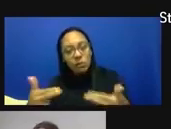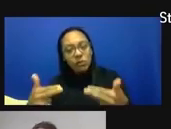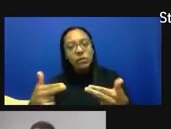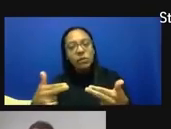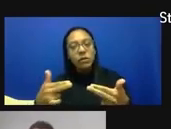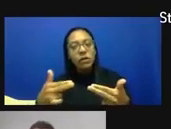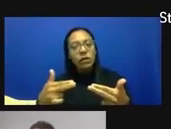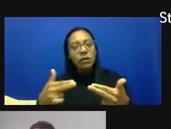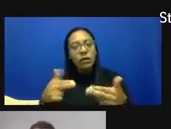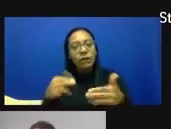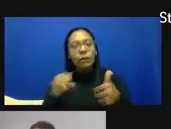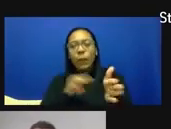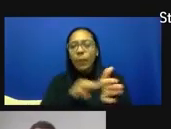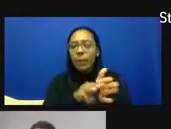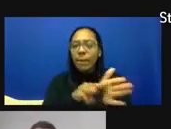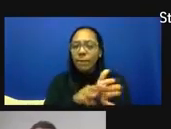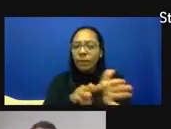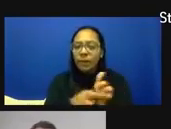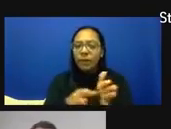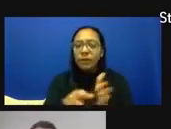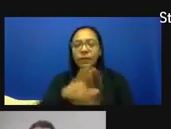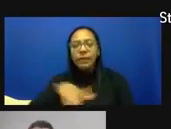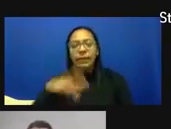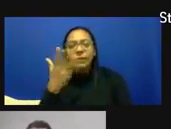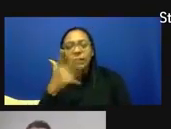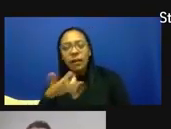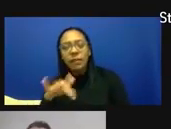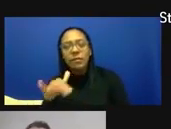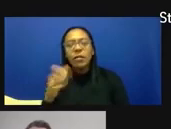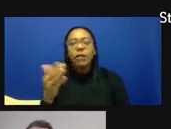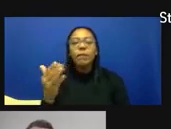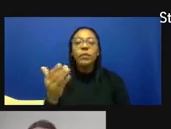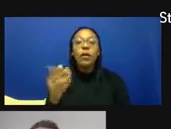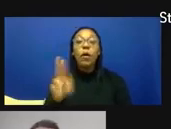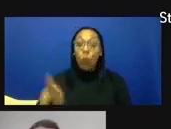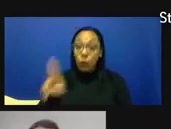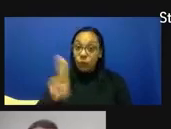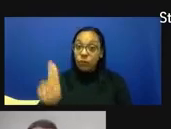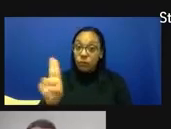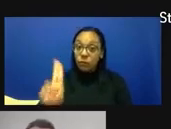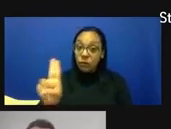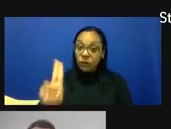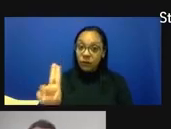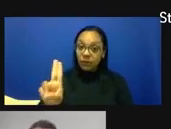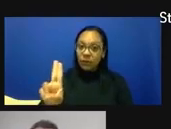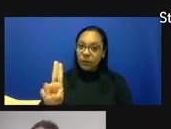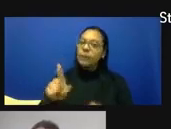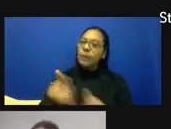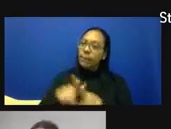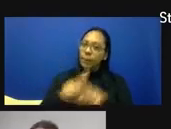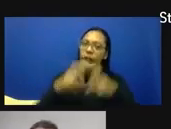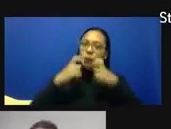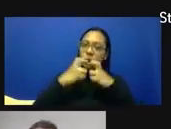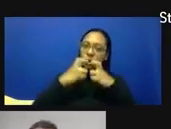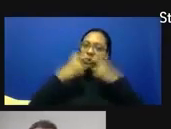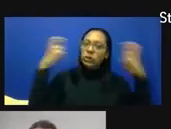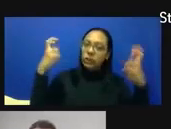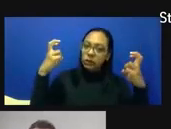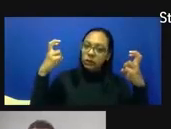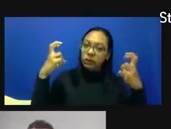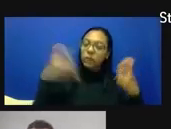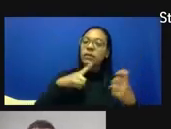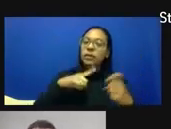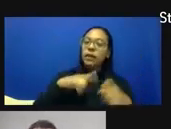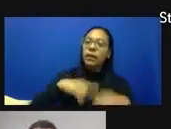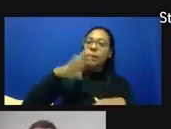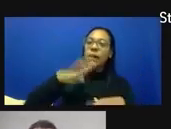WhatsApp, mesmo a criança pequenininha, ela já começa a usar, ou até daí a questão do grito, né? Porque, às vezes, se tem mais pessoas na casa que